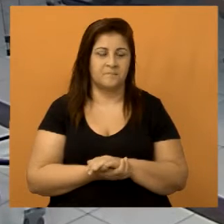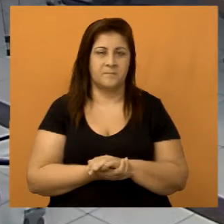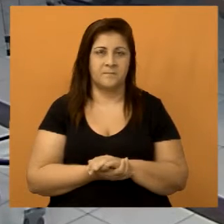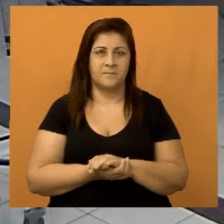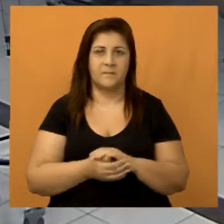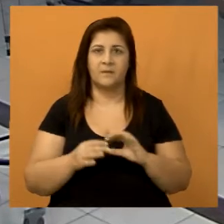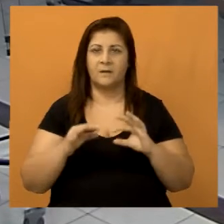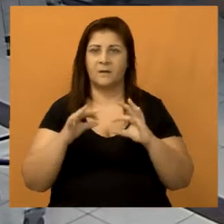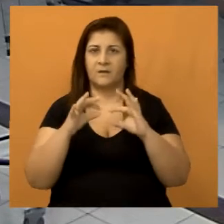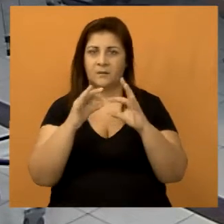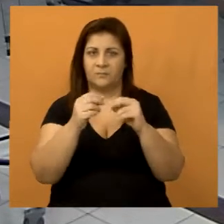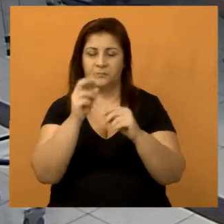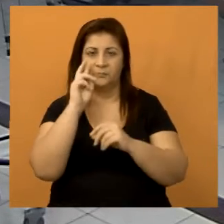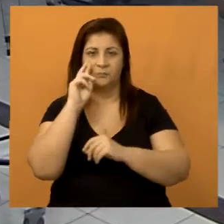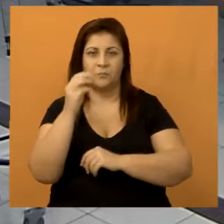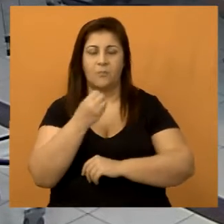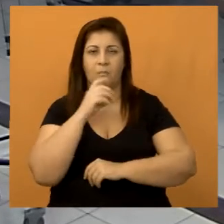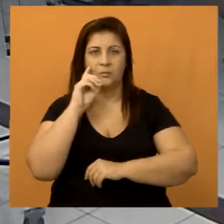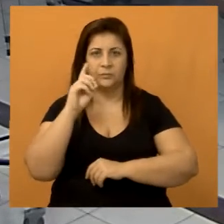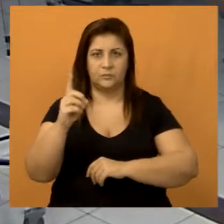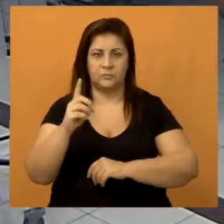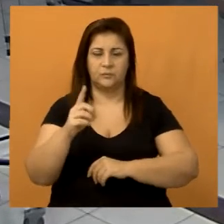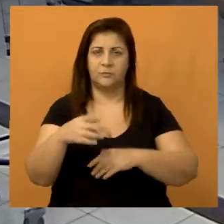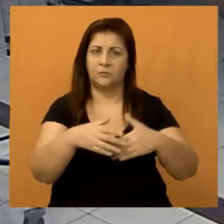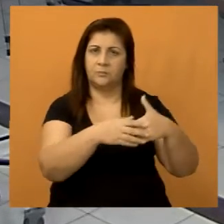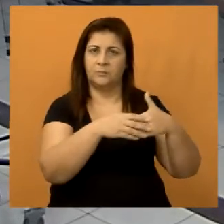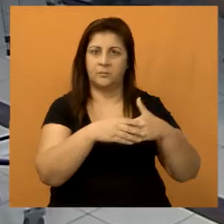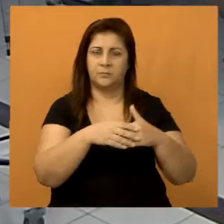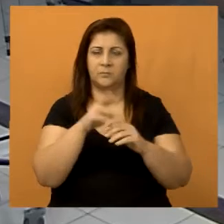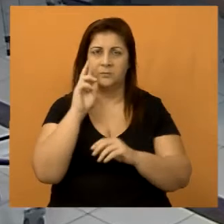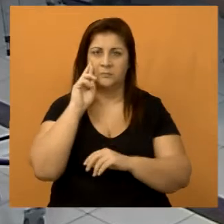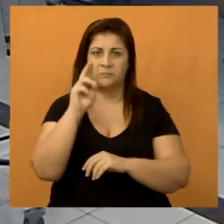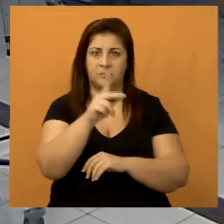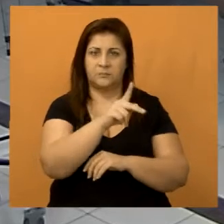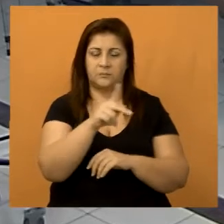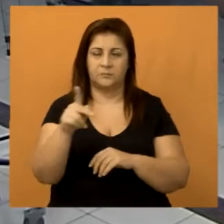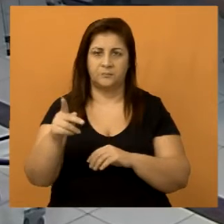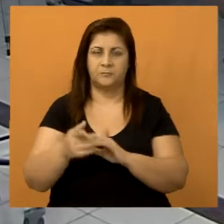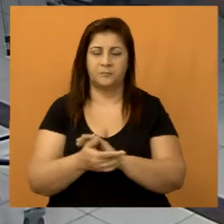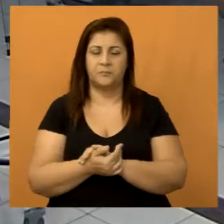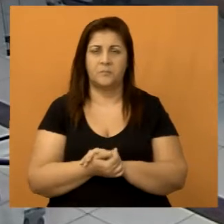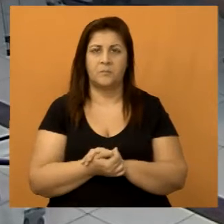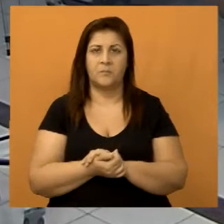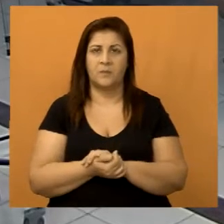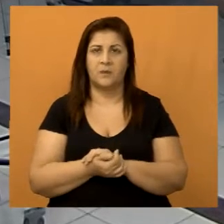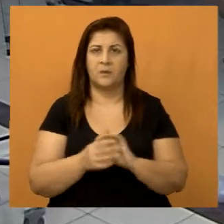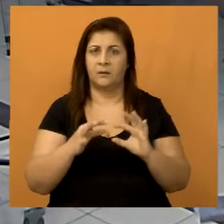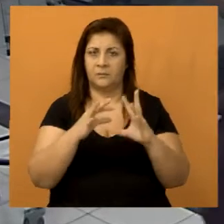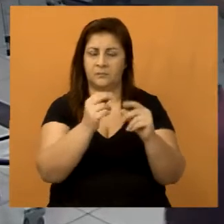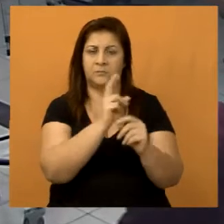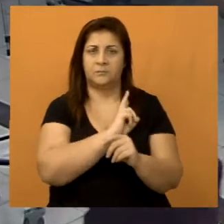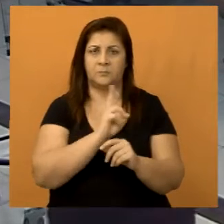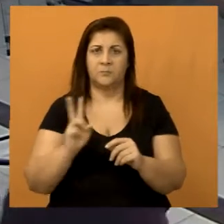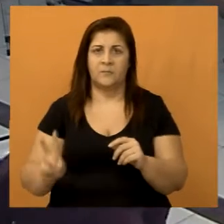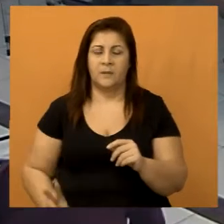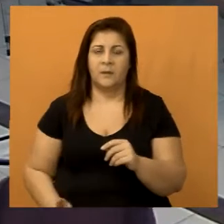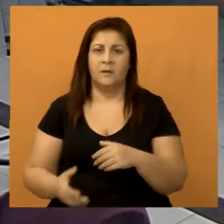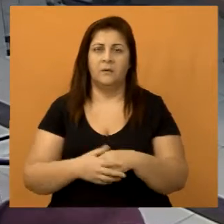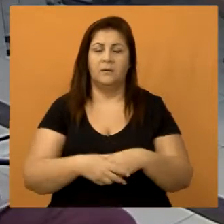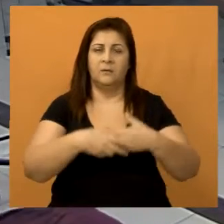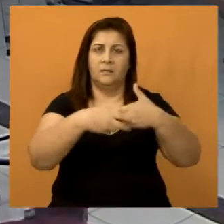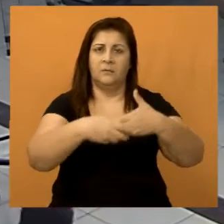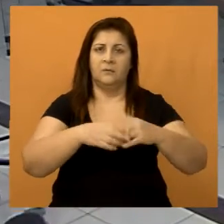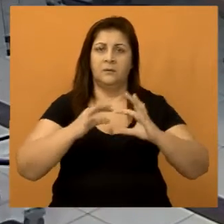Senhoras e senhores, bom dia. Cumprimento a presidente dessa casa, a senhorita Lucimar Ponciano. Cumprimento aos nobres pares. Cumprimento